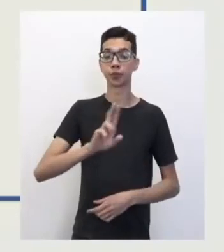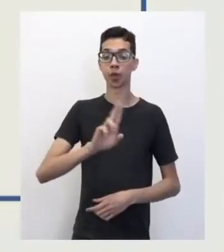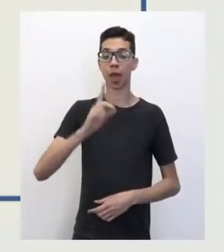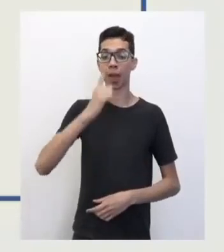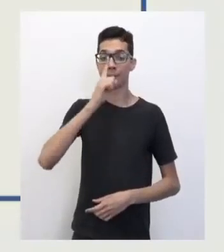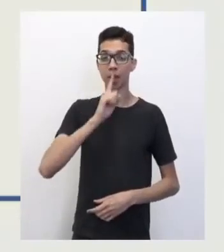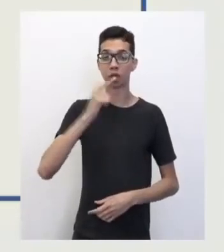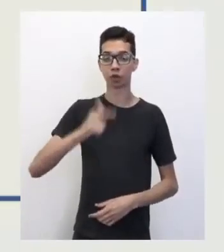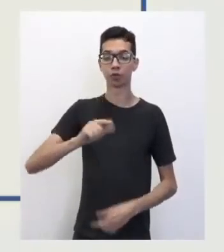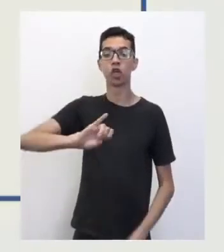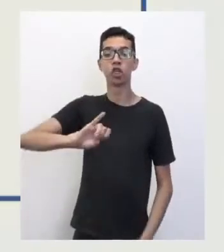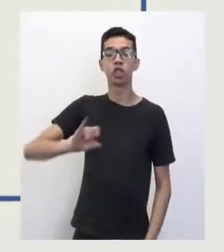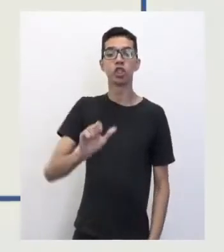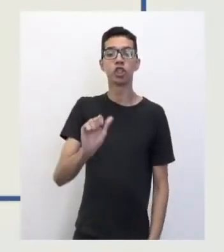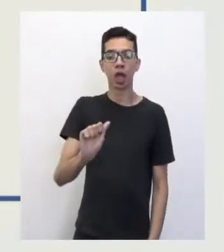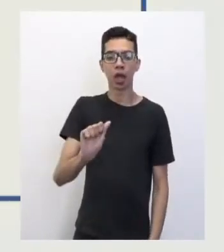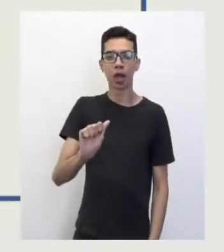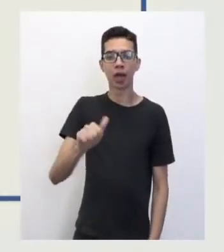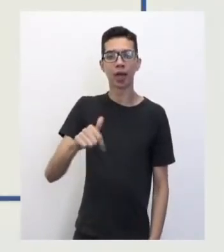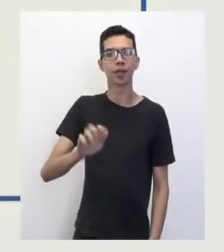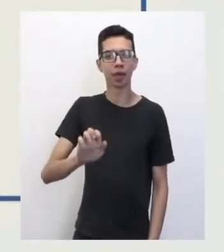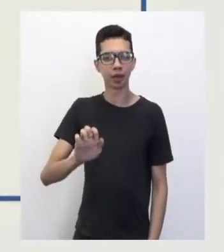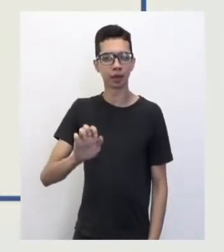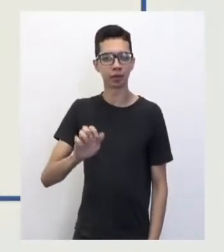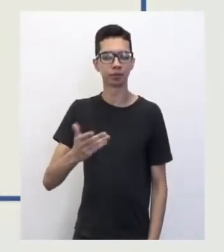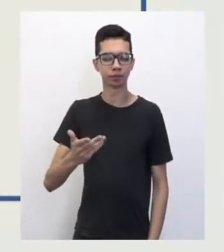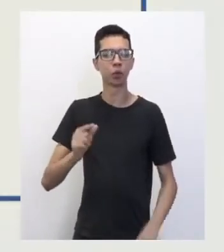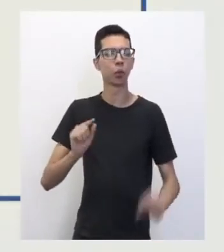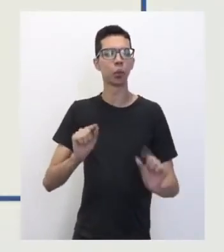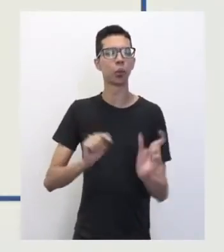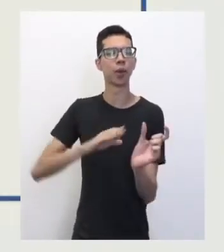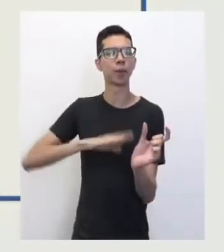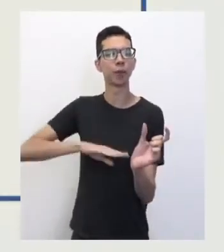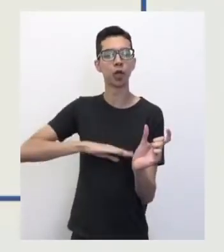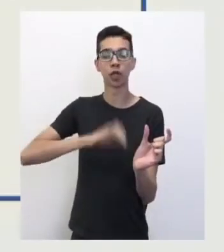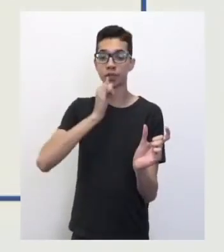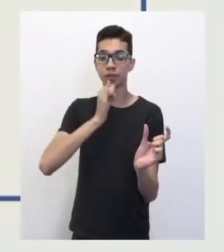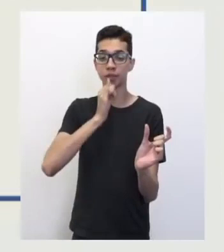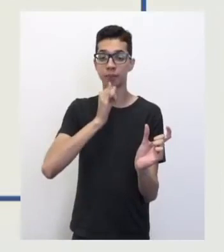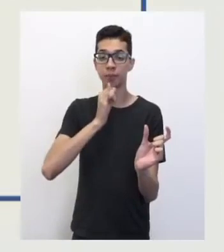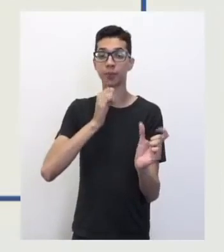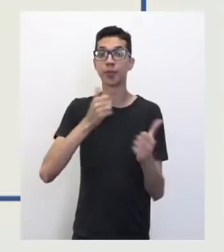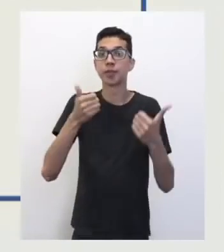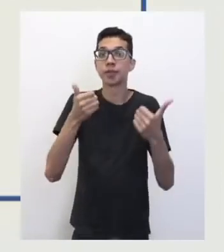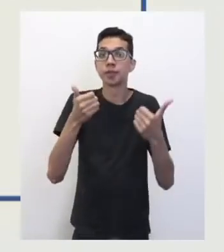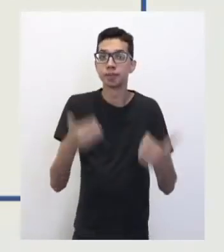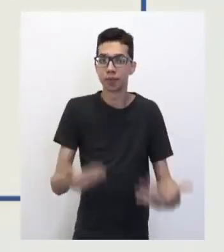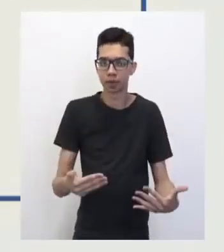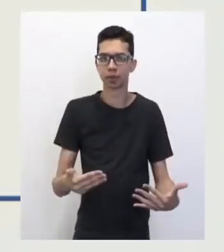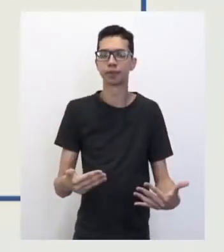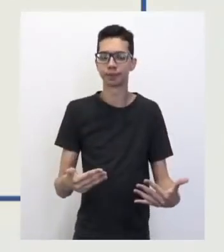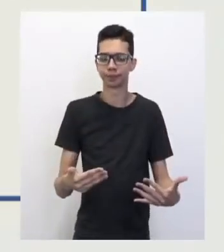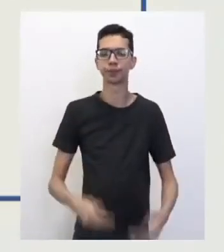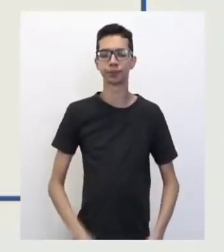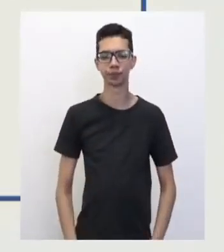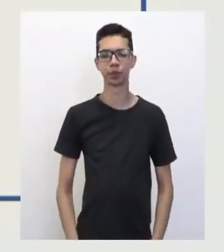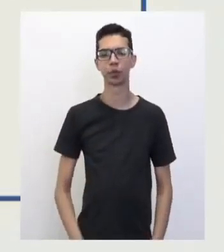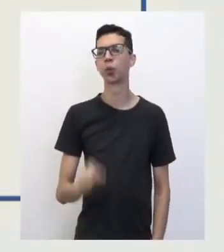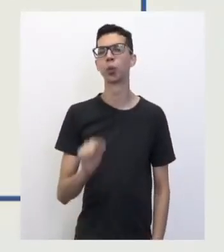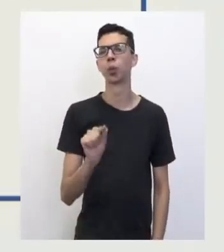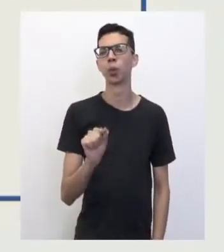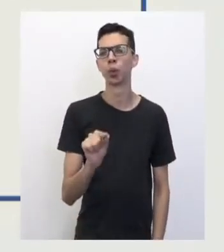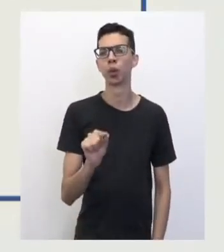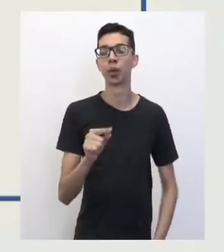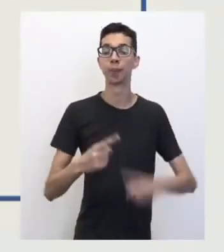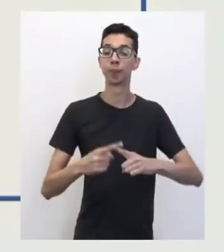eram produzidos. O já que funcionando para trazer essa explicação, né? Que a igreja tinha dinheiro